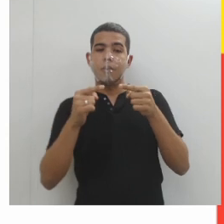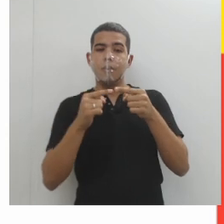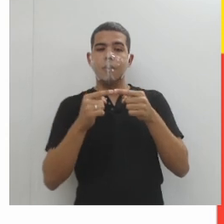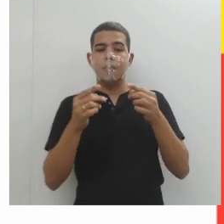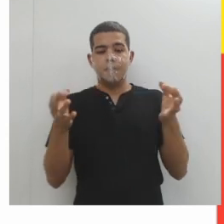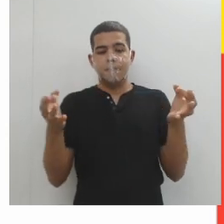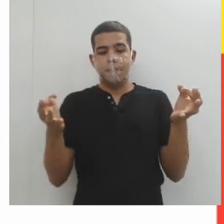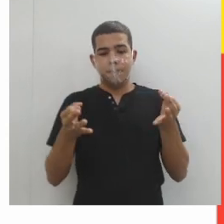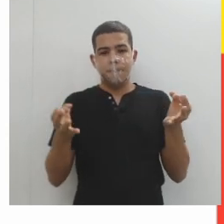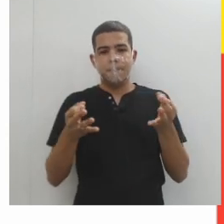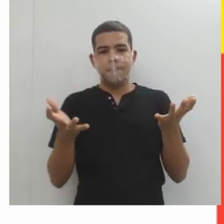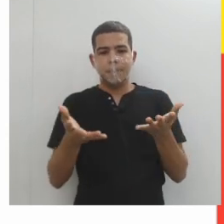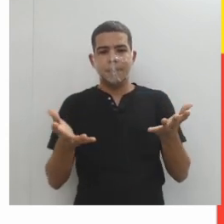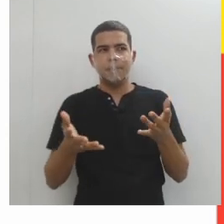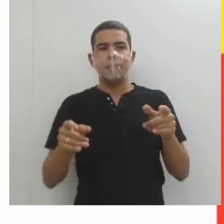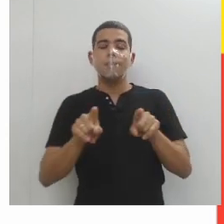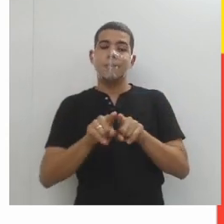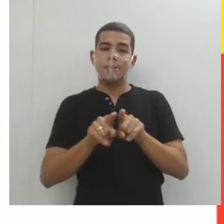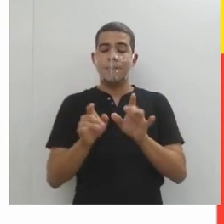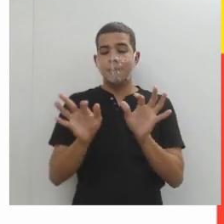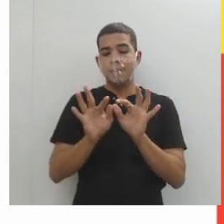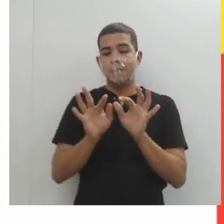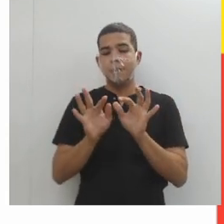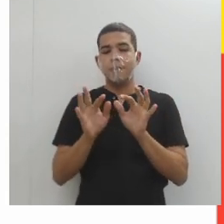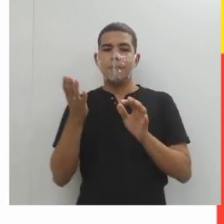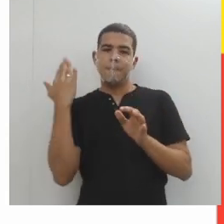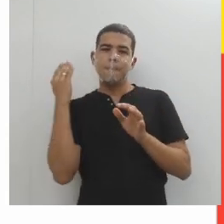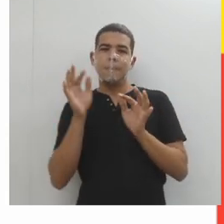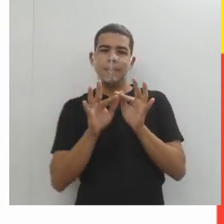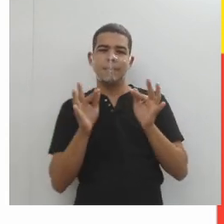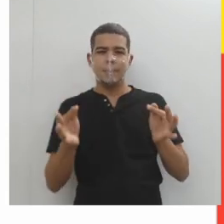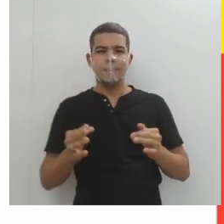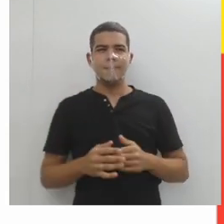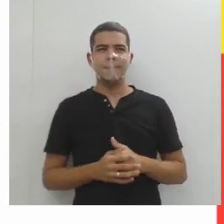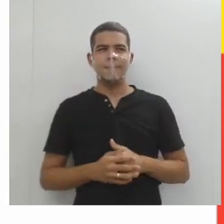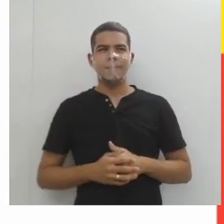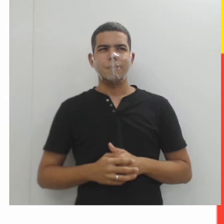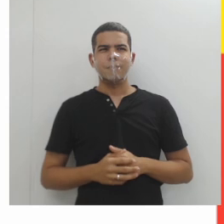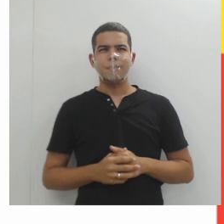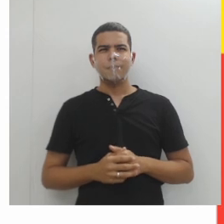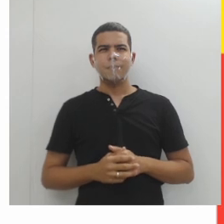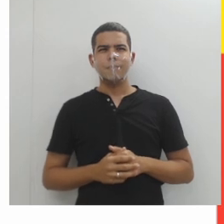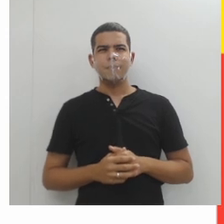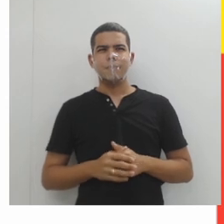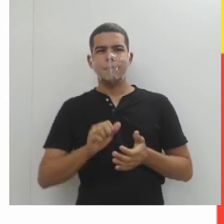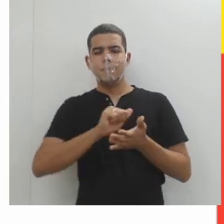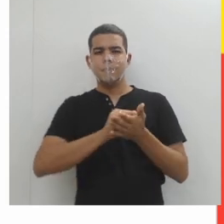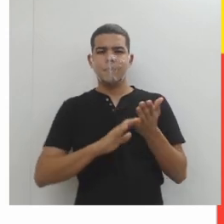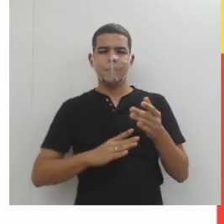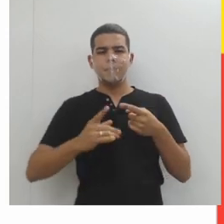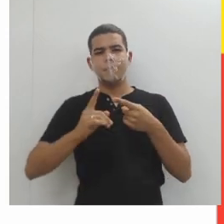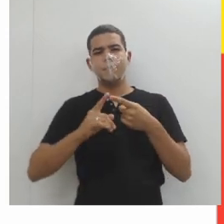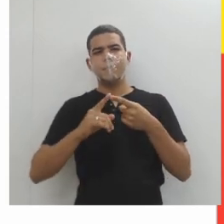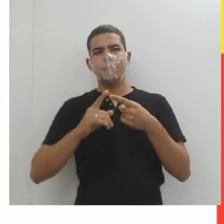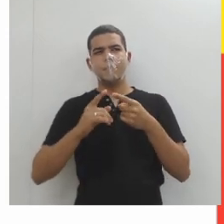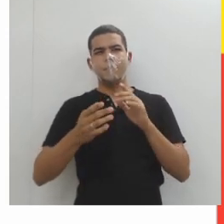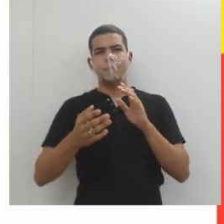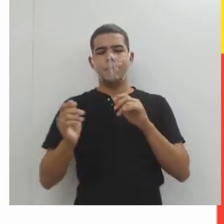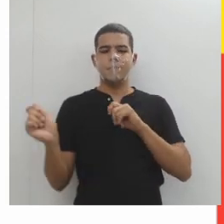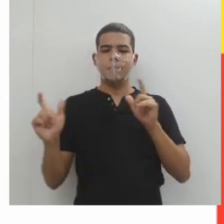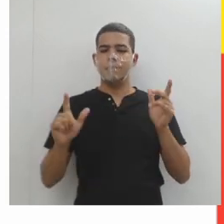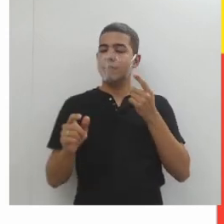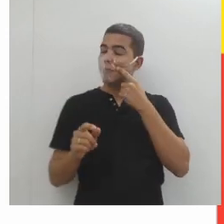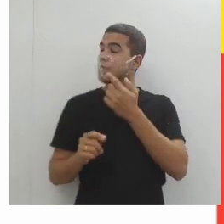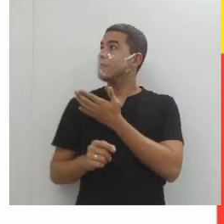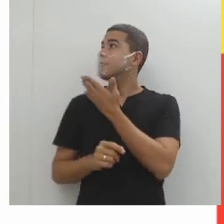e algumas atividades também referentes ao Simple Past, tá? Então, ó, presta atenção. Na primeira atividade, na página aí do teu slide,